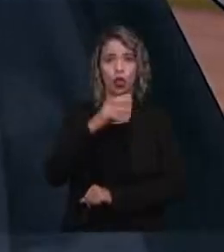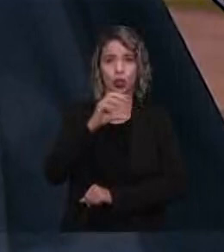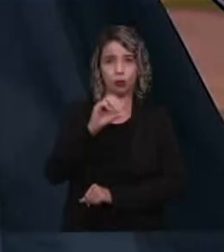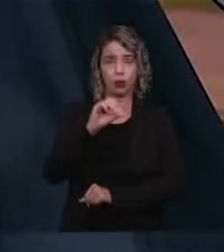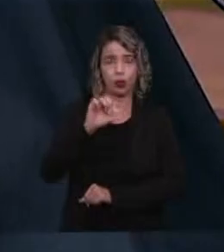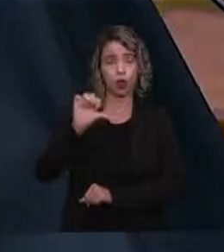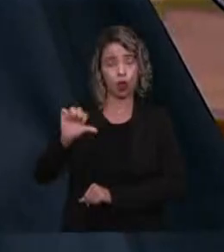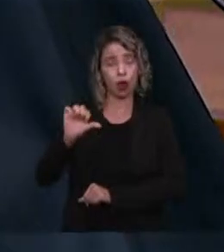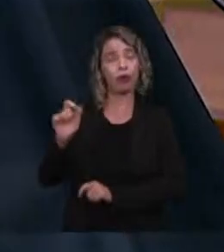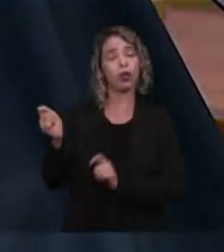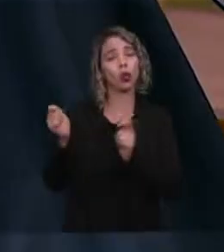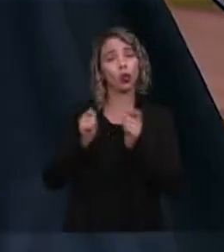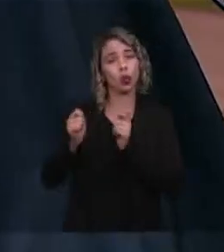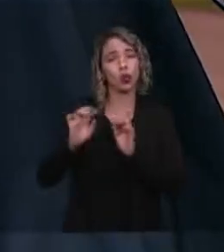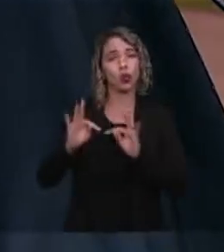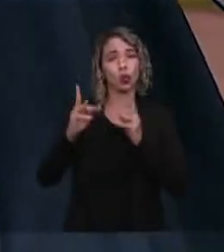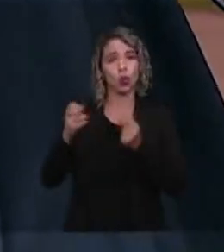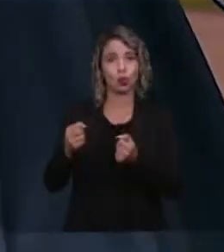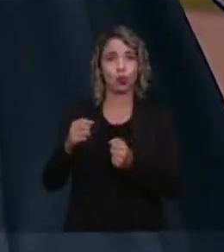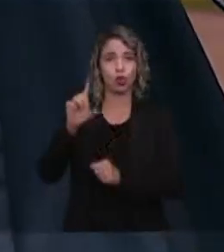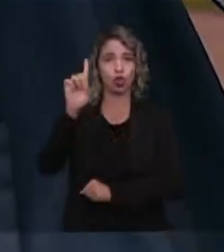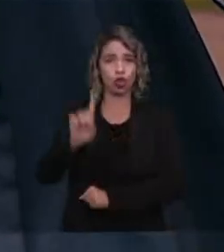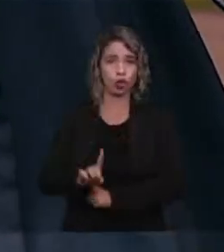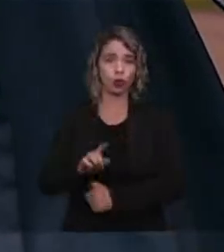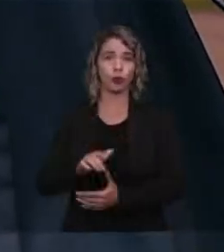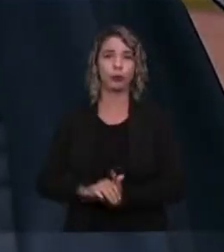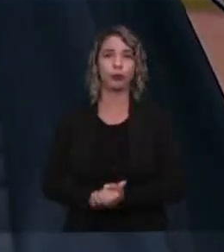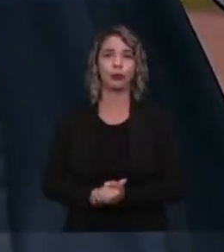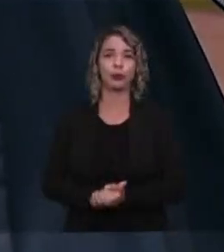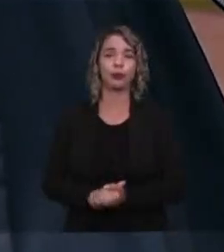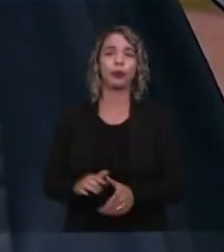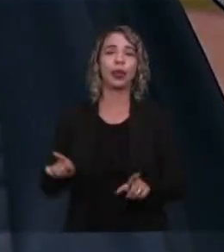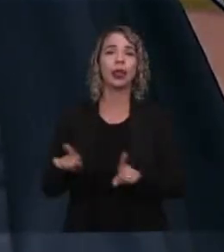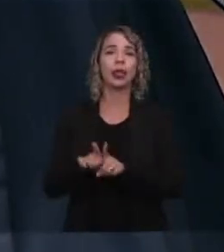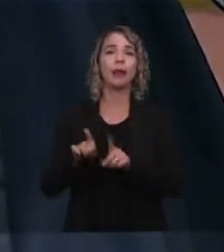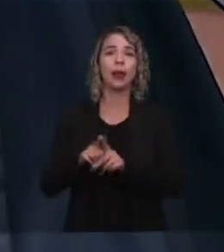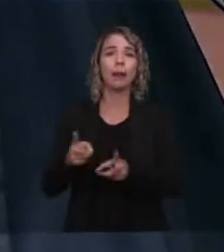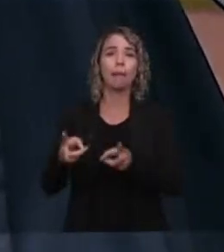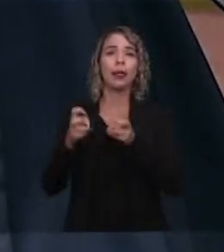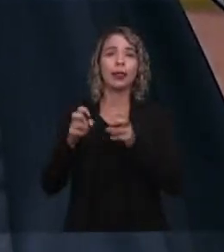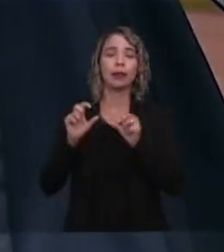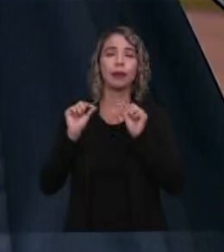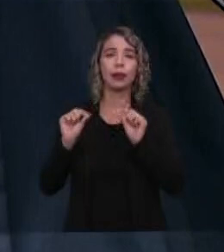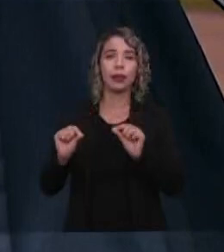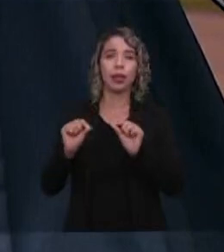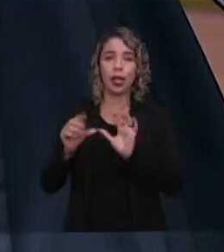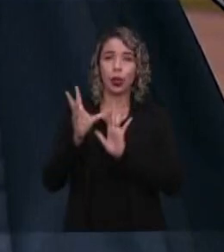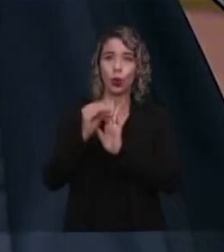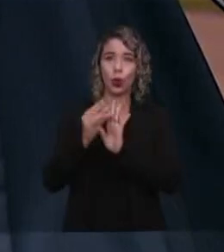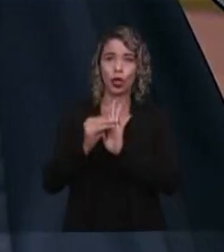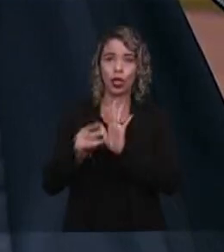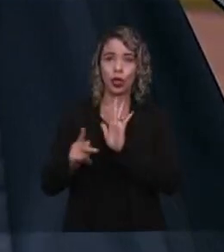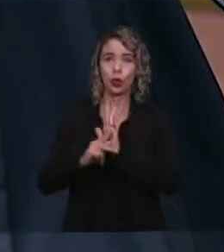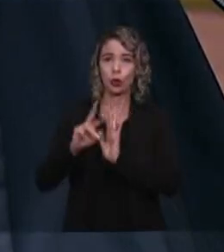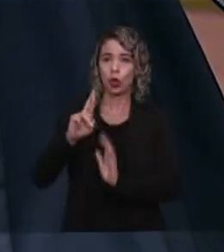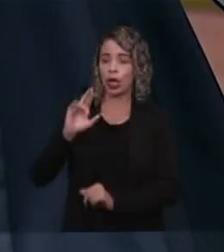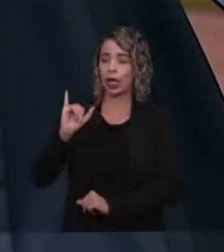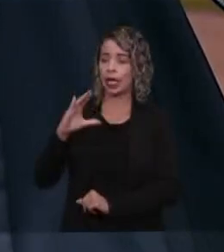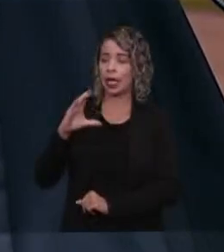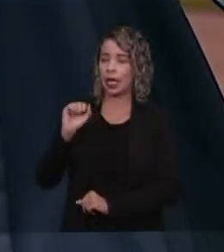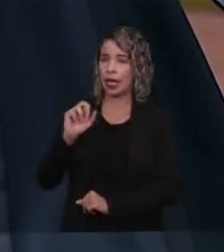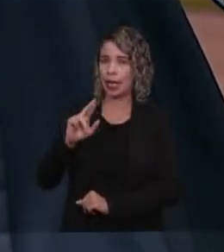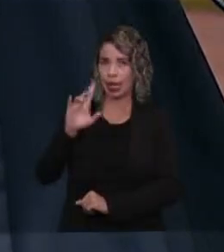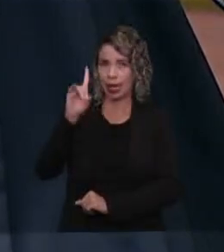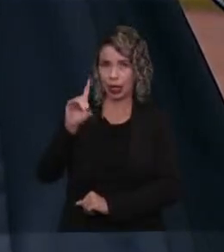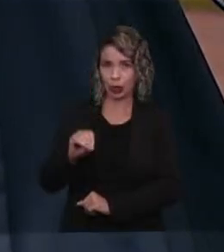BR. Fecho aspas. De igual forma, verifiquei ainda o teor das declarações prestadas por Ricardo Ribeiro Pessoa,